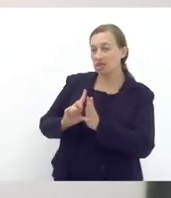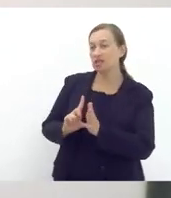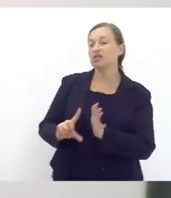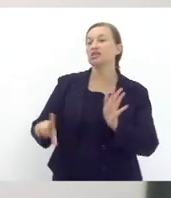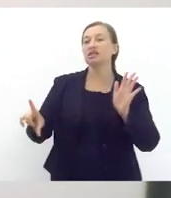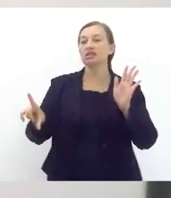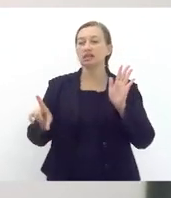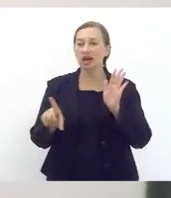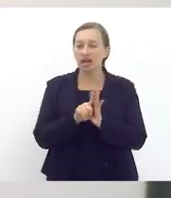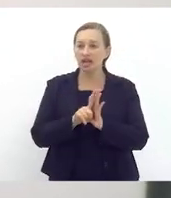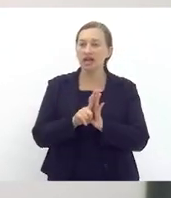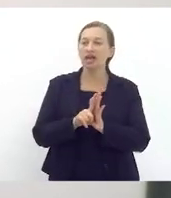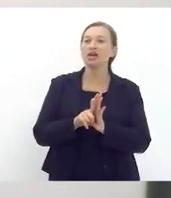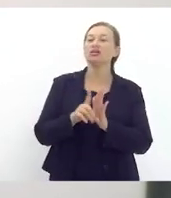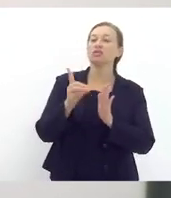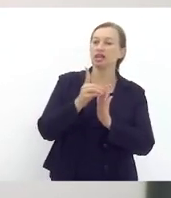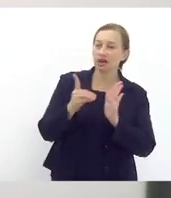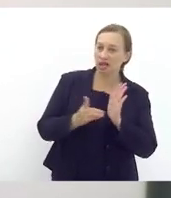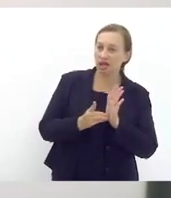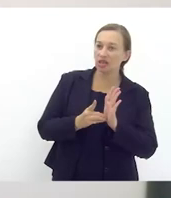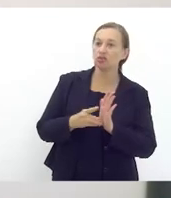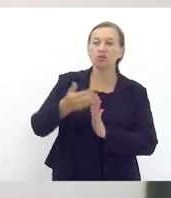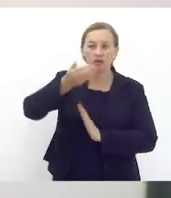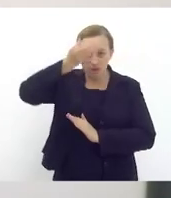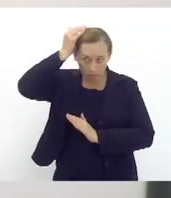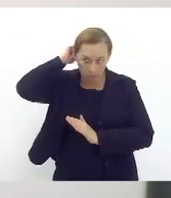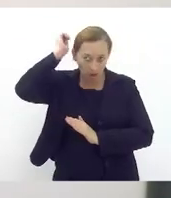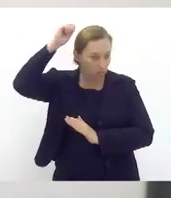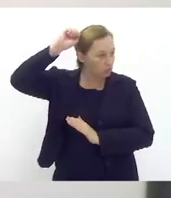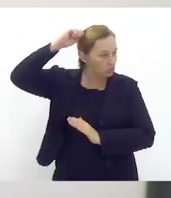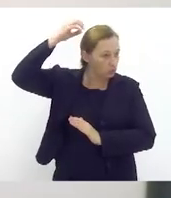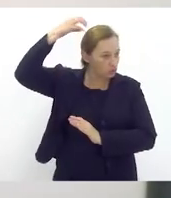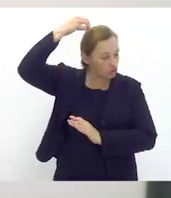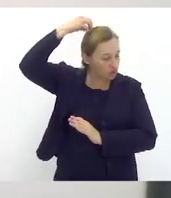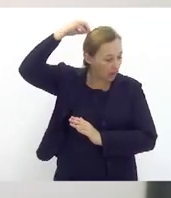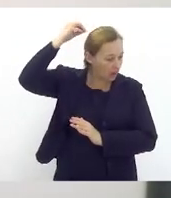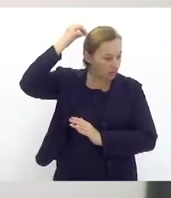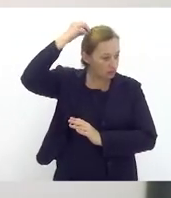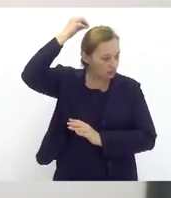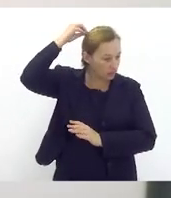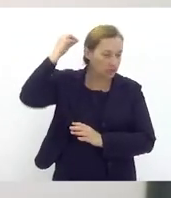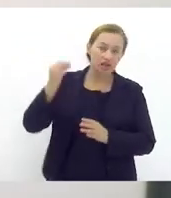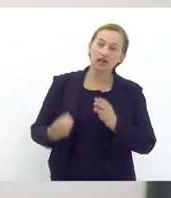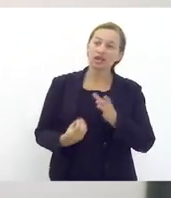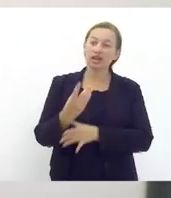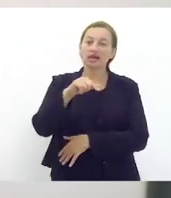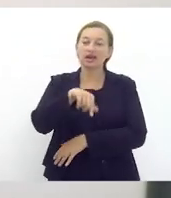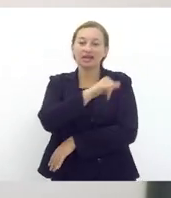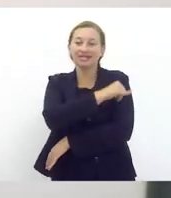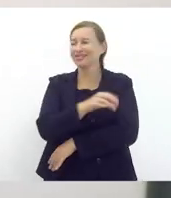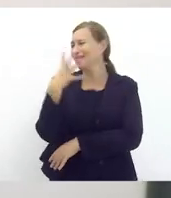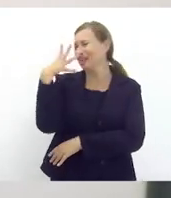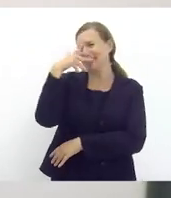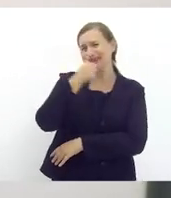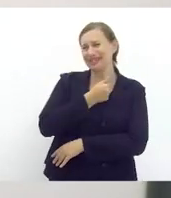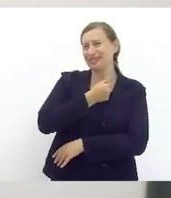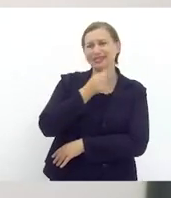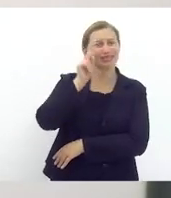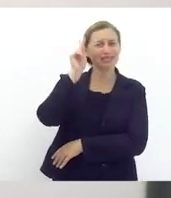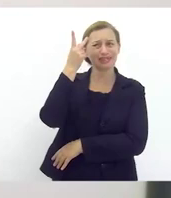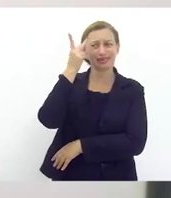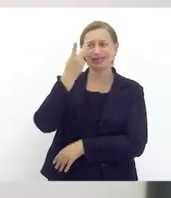regulamento a Paulo Gustavo foi aqui no Rio de Janeiro que foi feito e foi lindo foi histórico